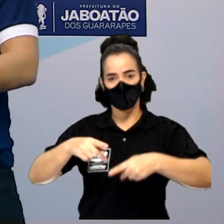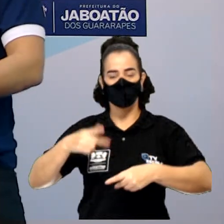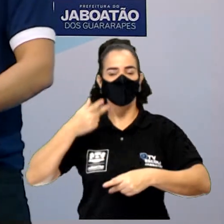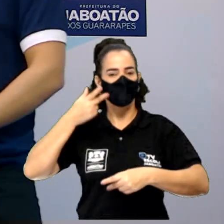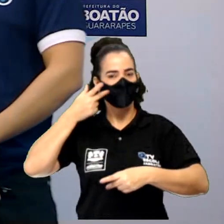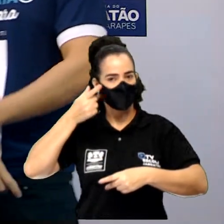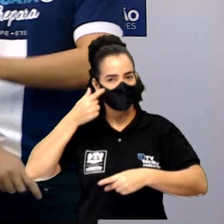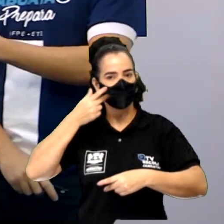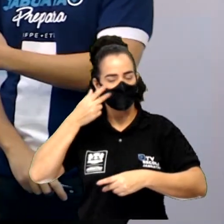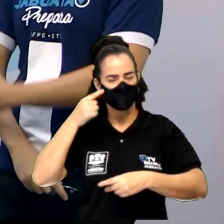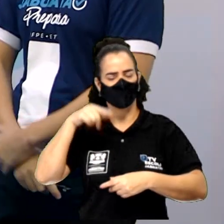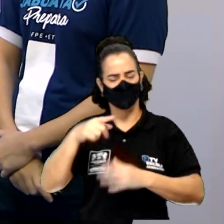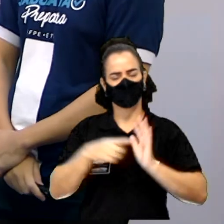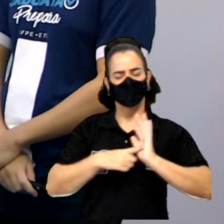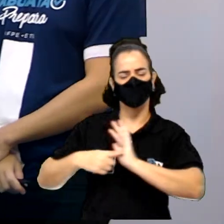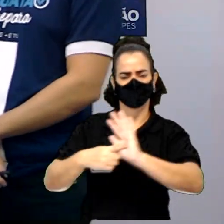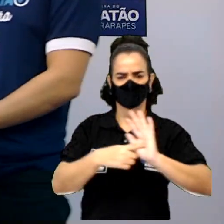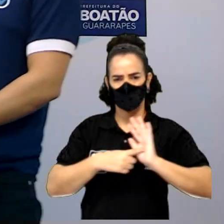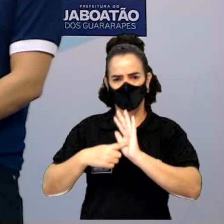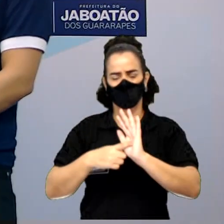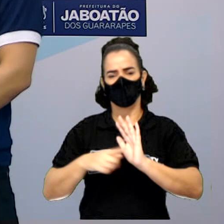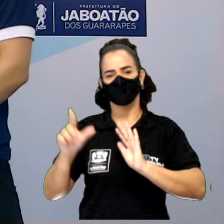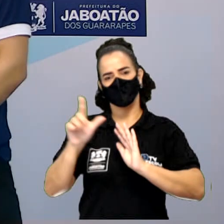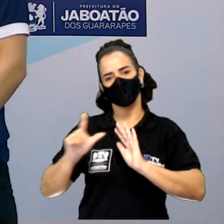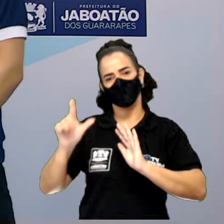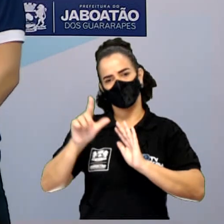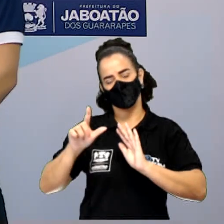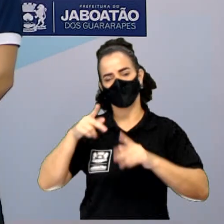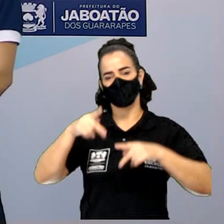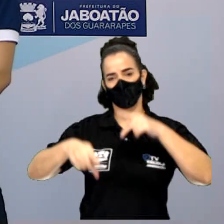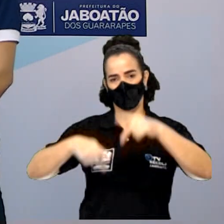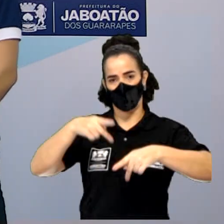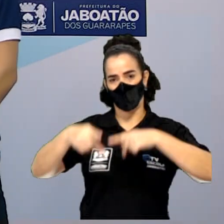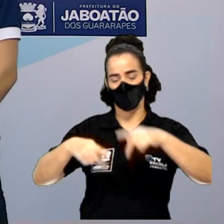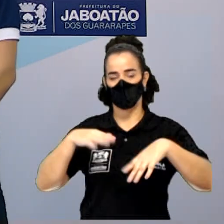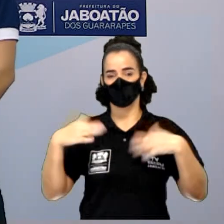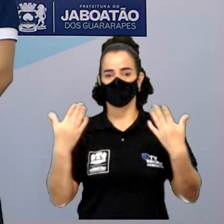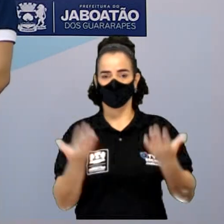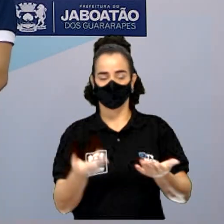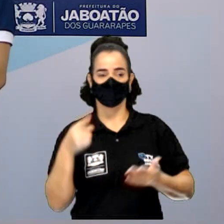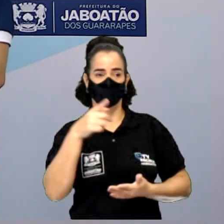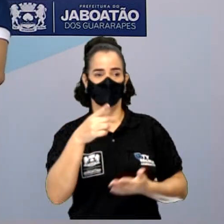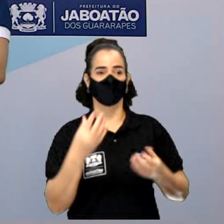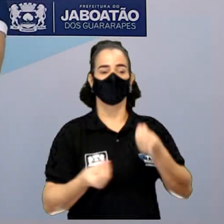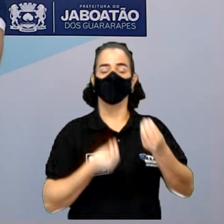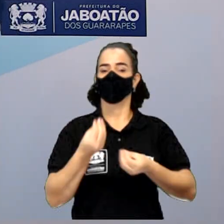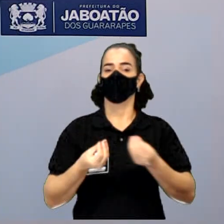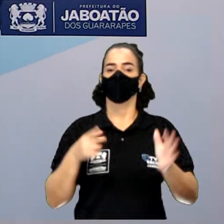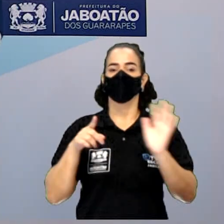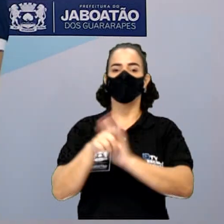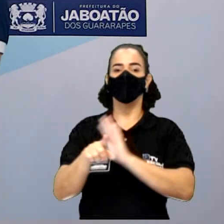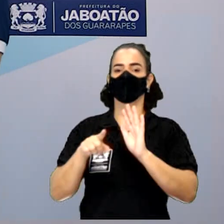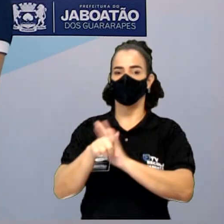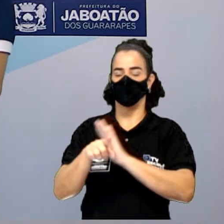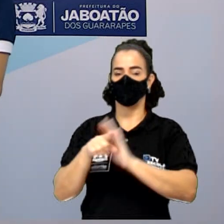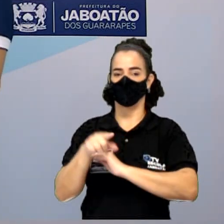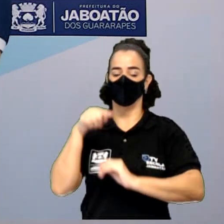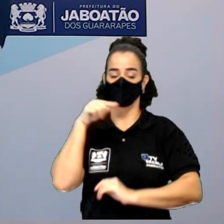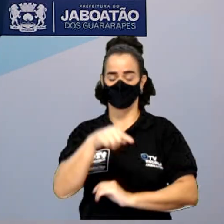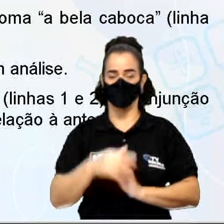suas produções da literatura popular, né? Vamos aí à questão agora para entender como é que funciona a cobrança desse